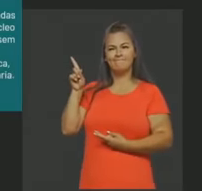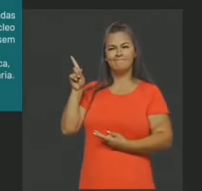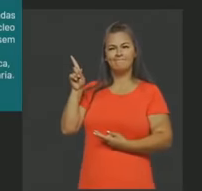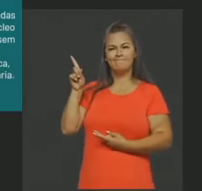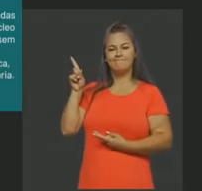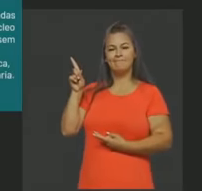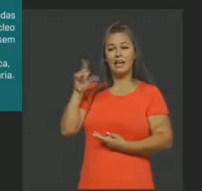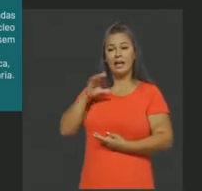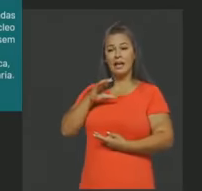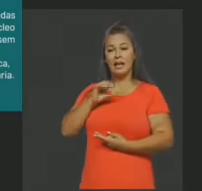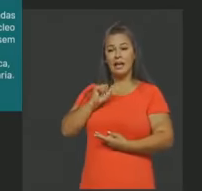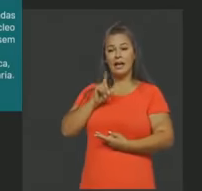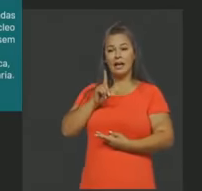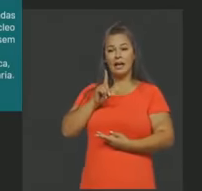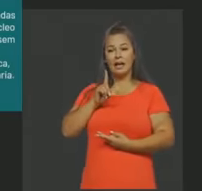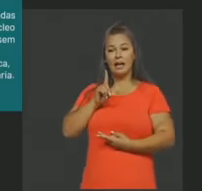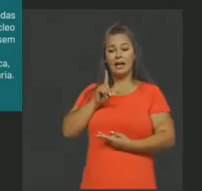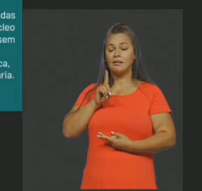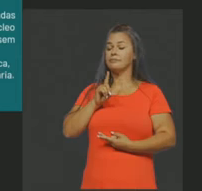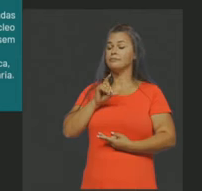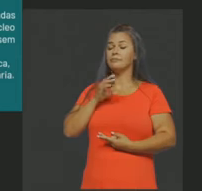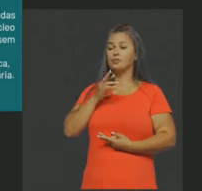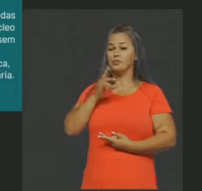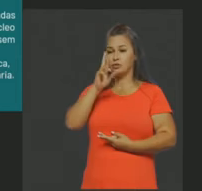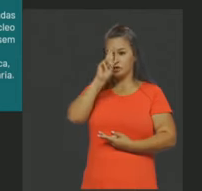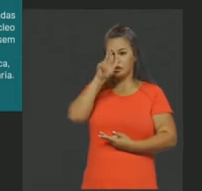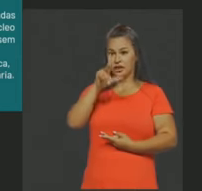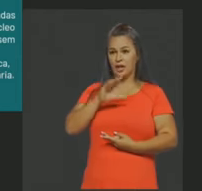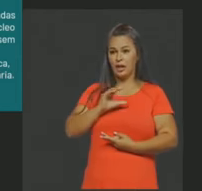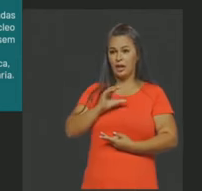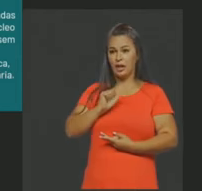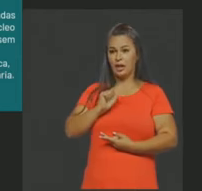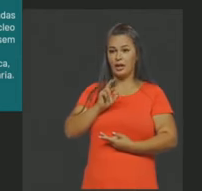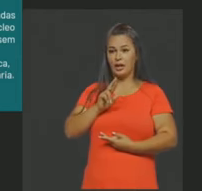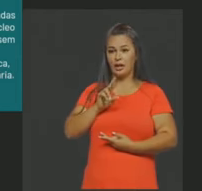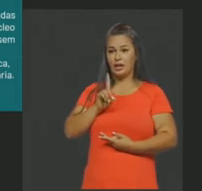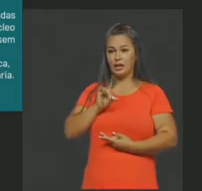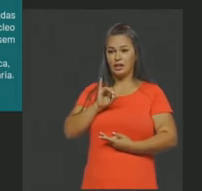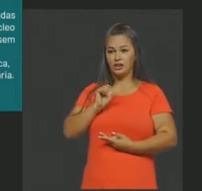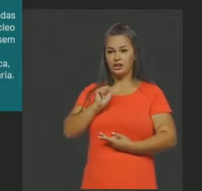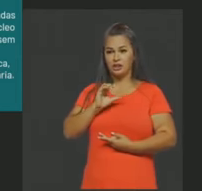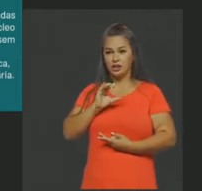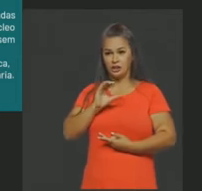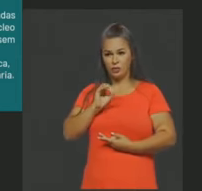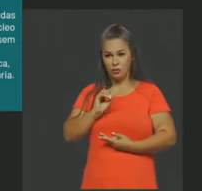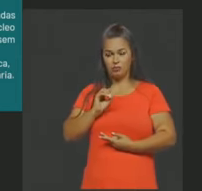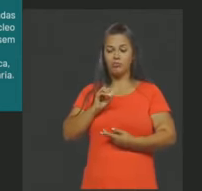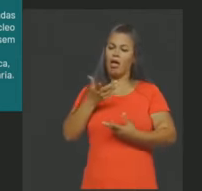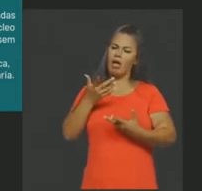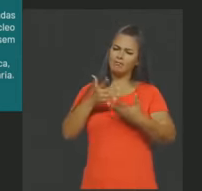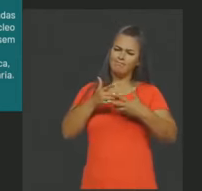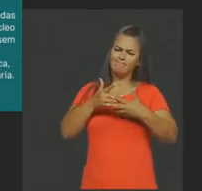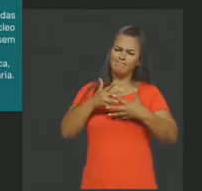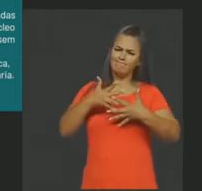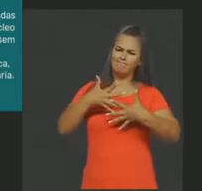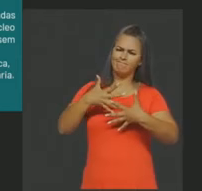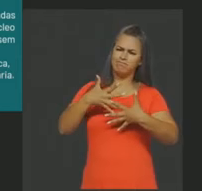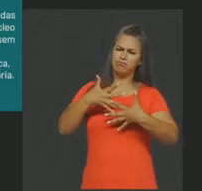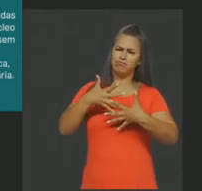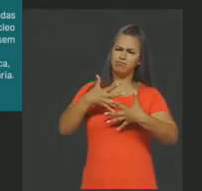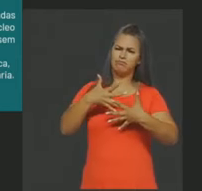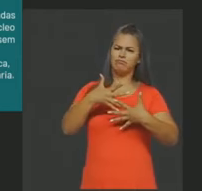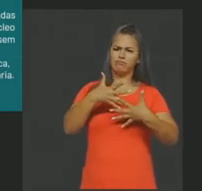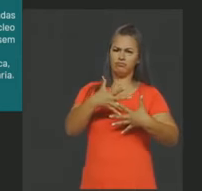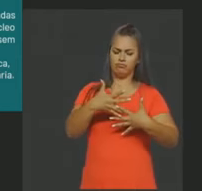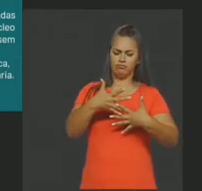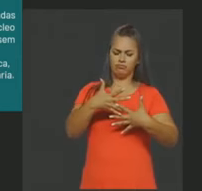estriado cardíaco, que também é alongado, estriado, ramificado. Nós temos o núcleo aqui mais central, um núcleo só